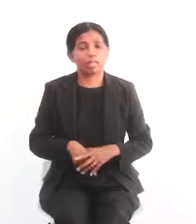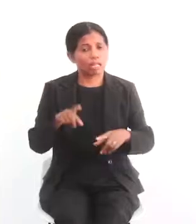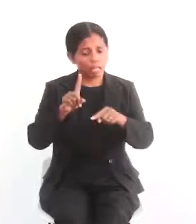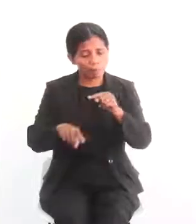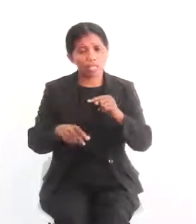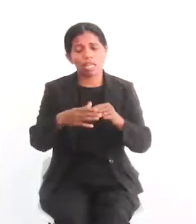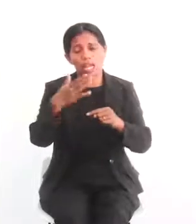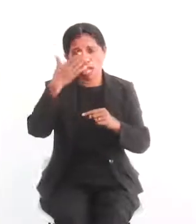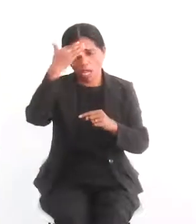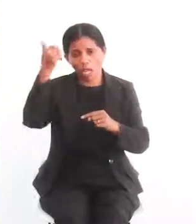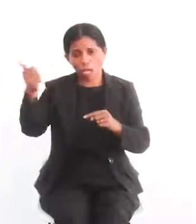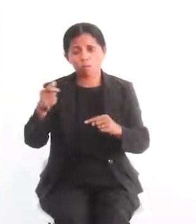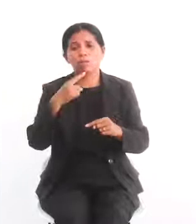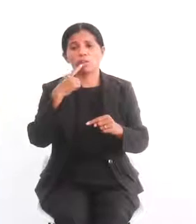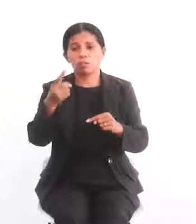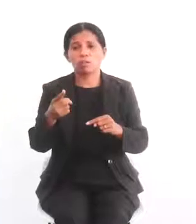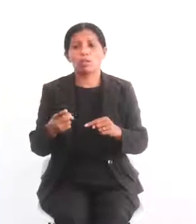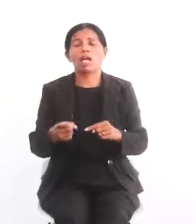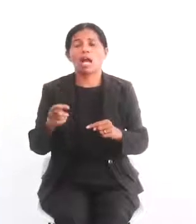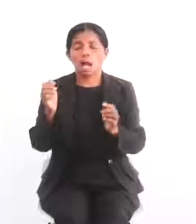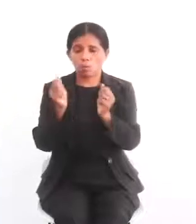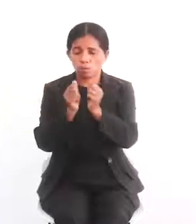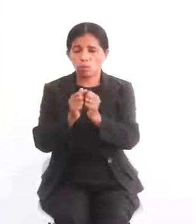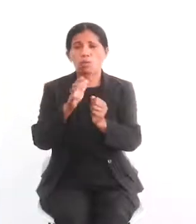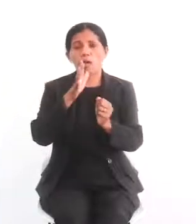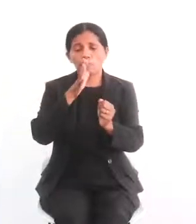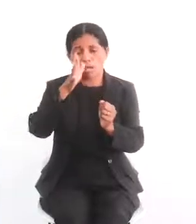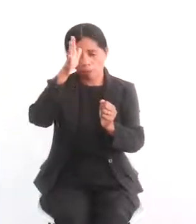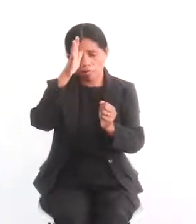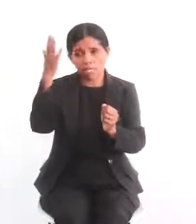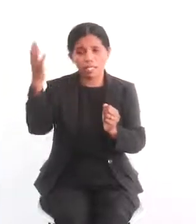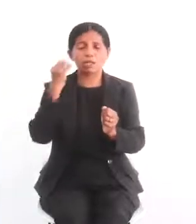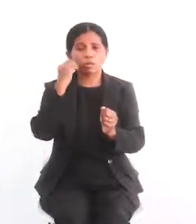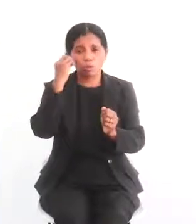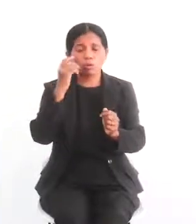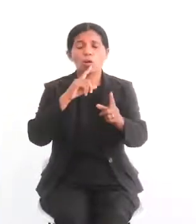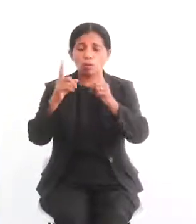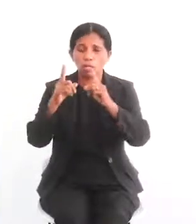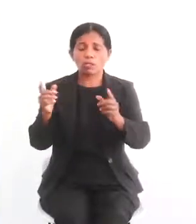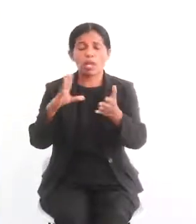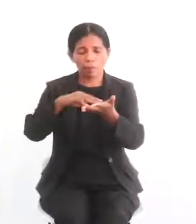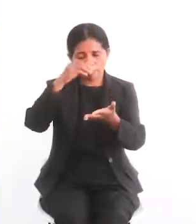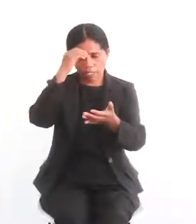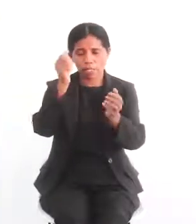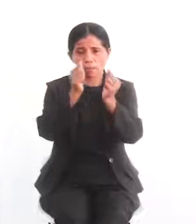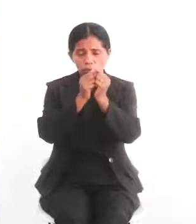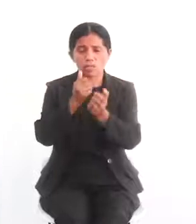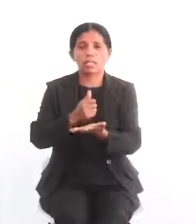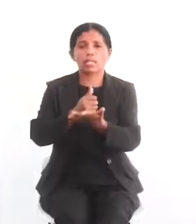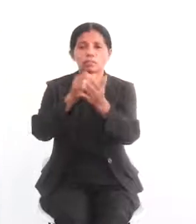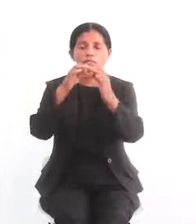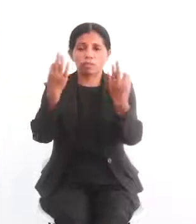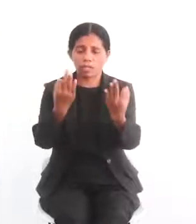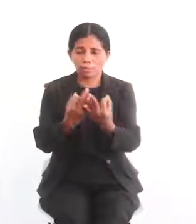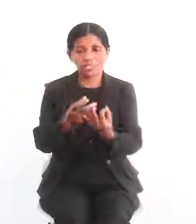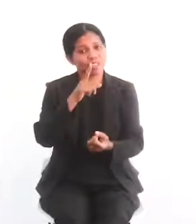Ketalua explica conceito sira ba amaho apai ho uma. Kua lia no aprende hamutu, ajuda familia atu iha relação diak bamalu.